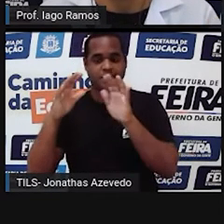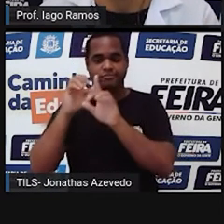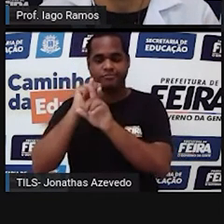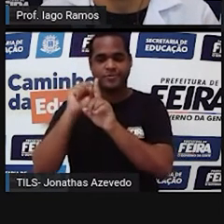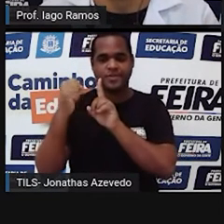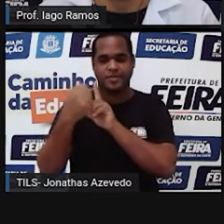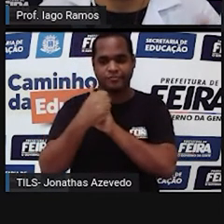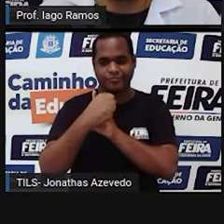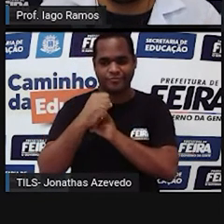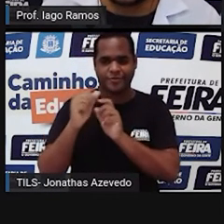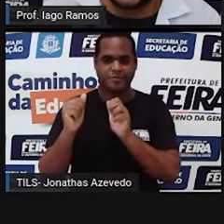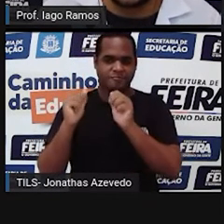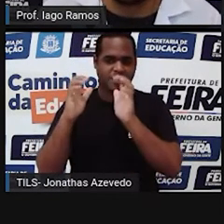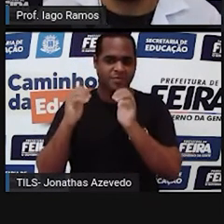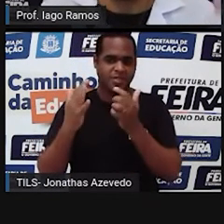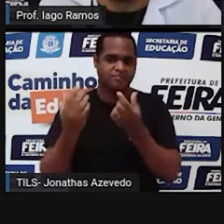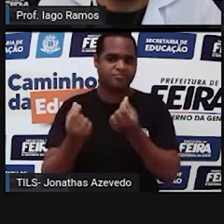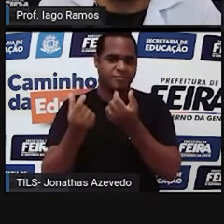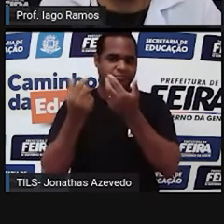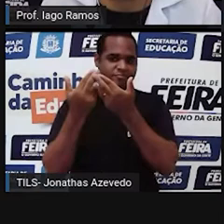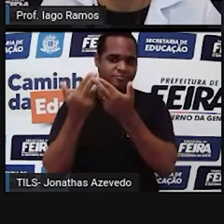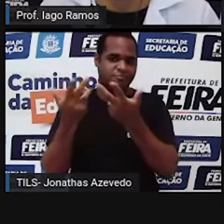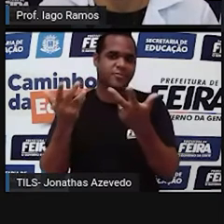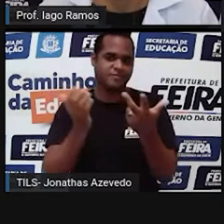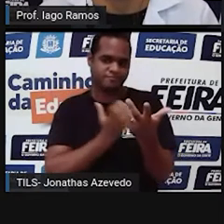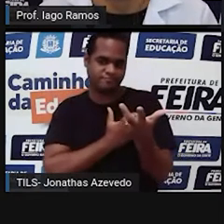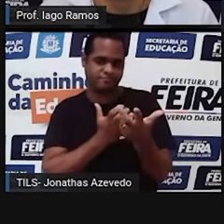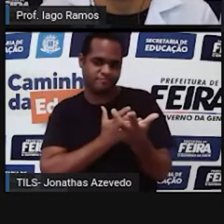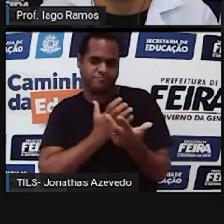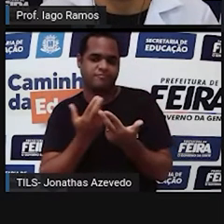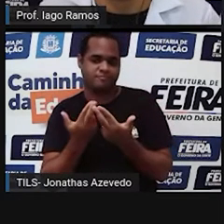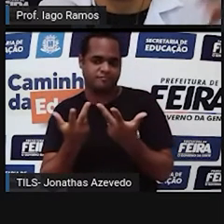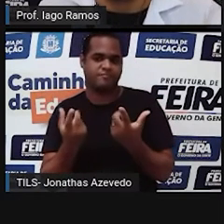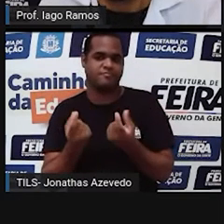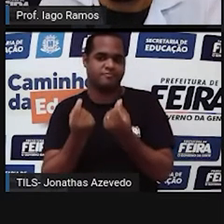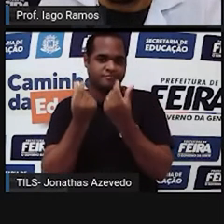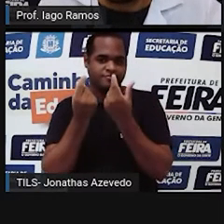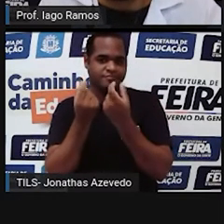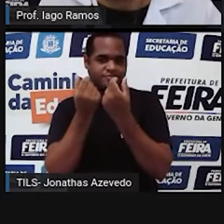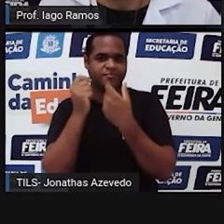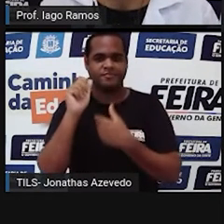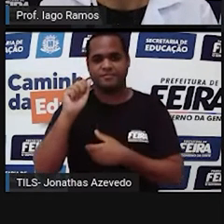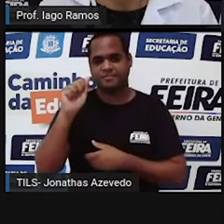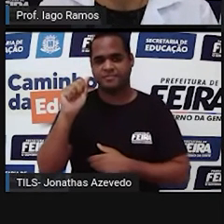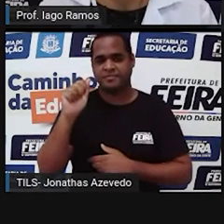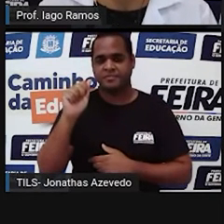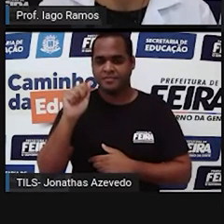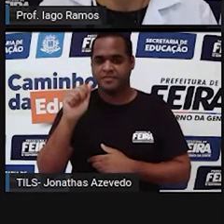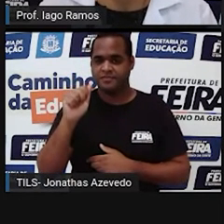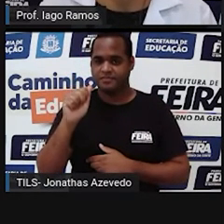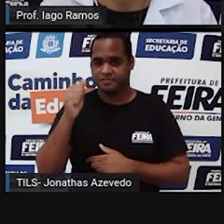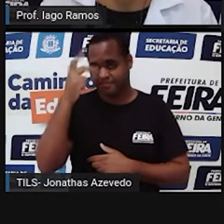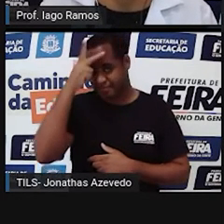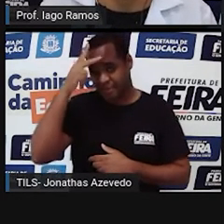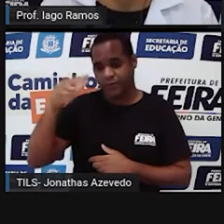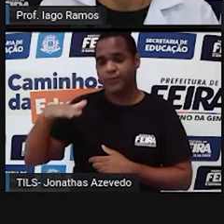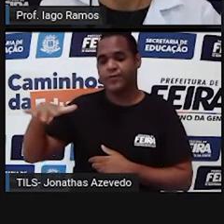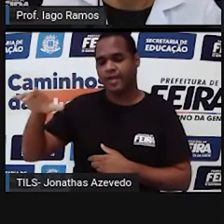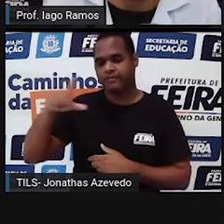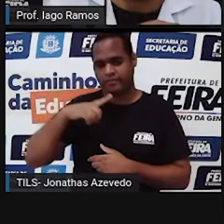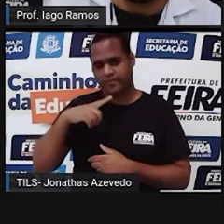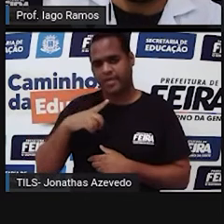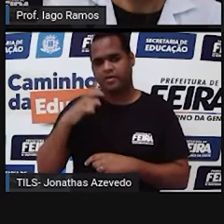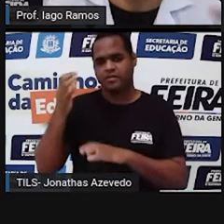social mais sucedida, né? Bem mais sucedida financeiramente. Então, quanto desse pessoal está usando